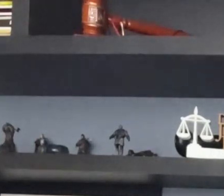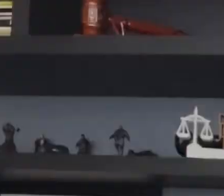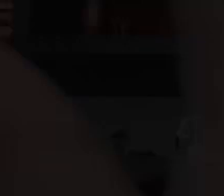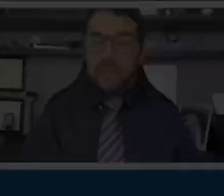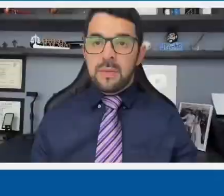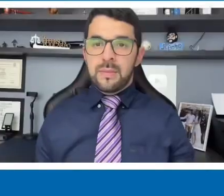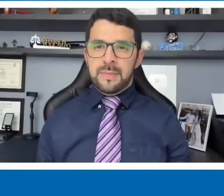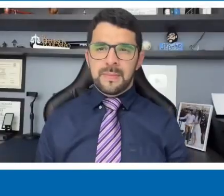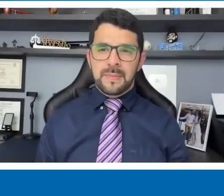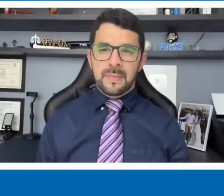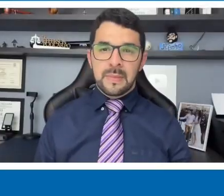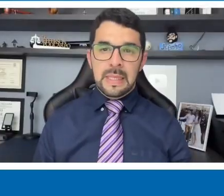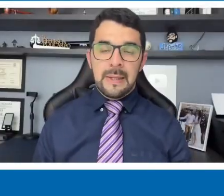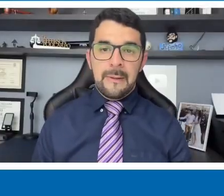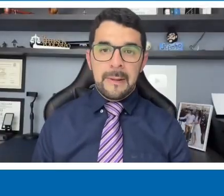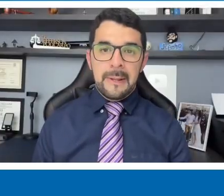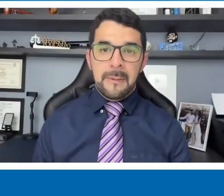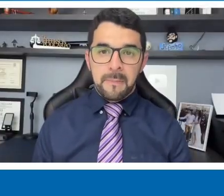Valeu!